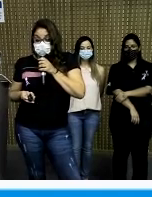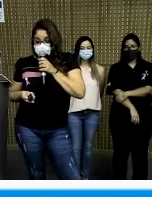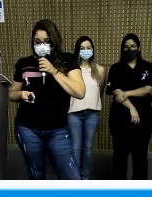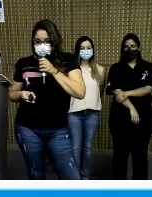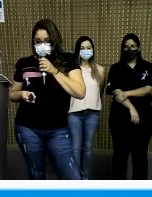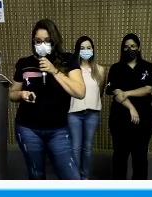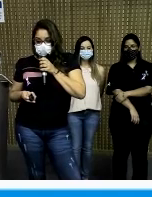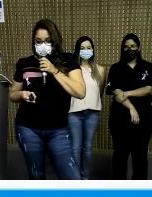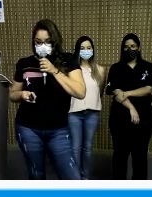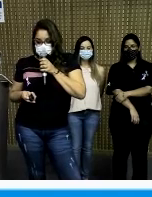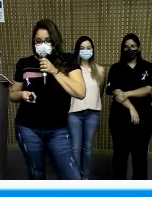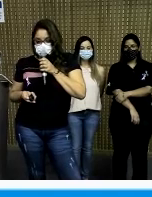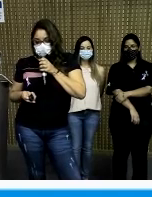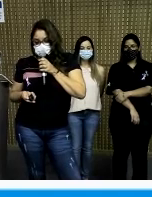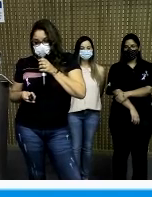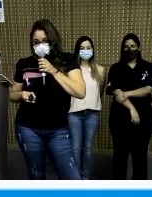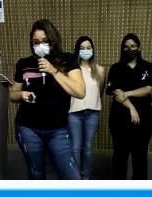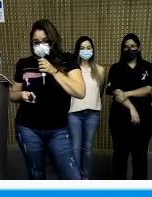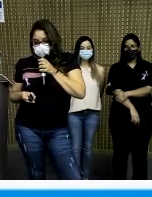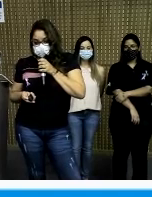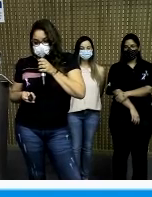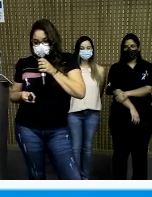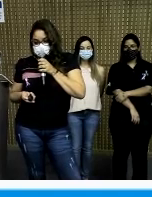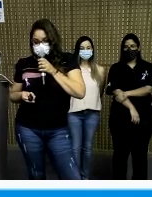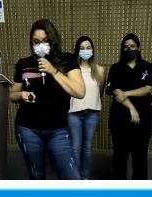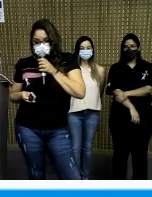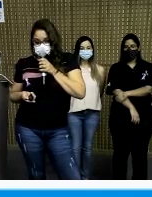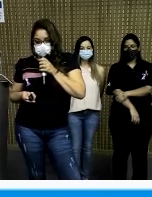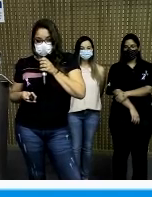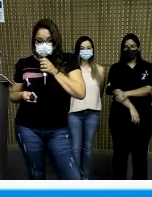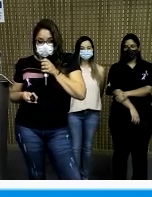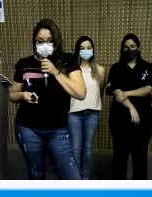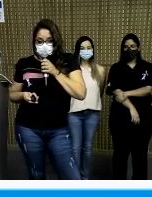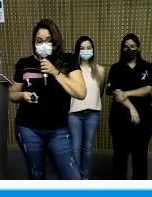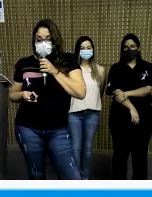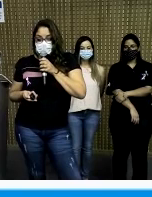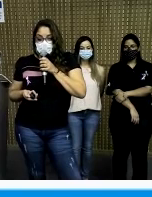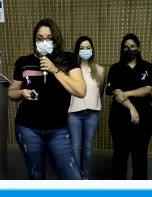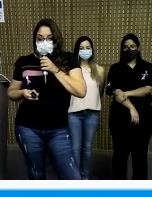era 0,29%, nós passamos, então, no primeiro semestre para 18,11%.